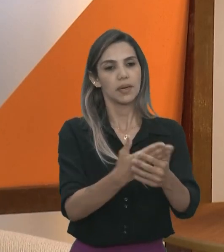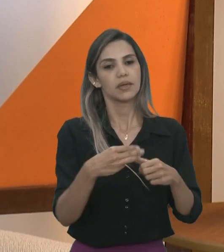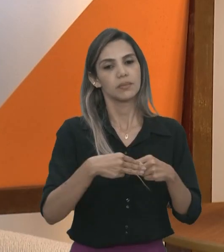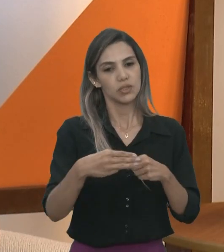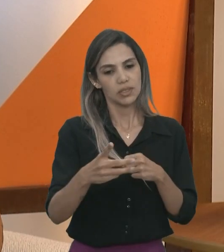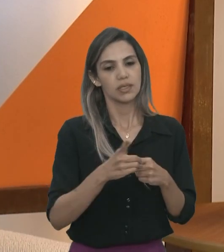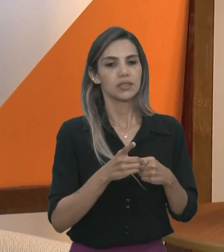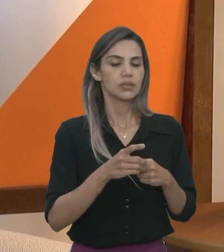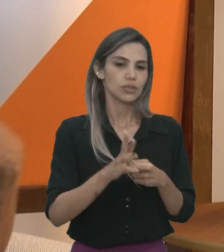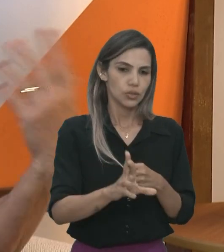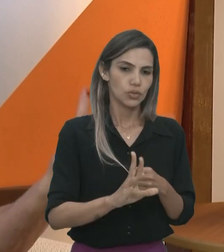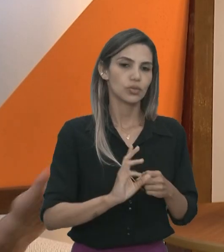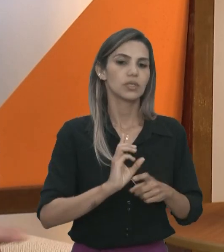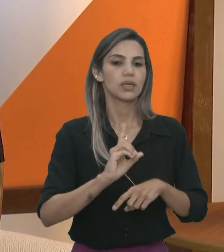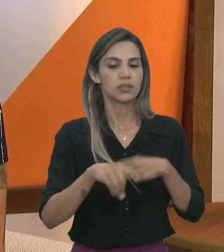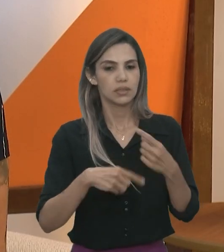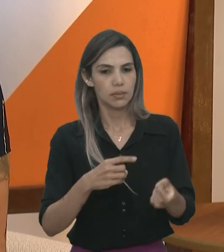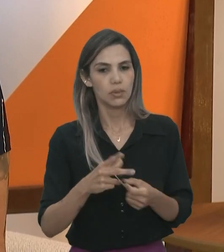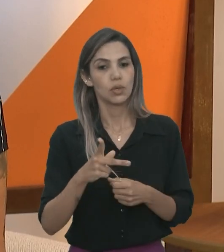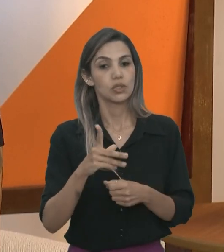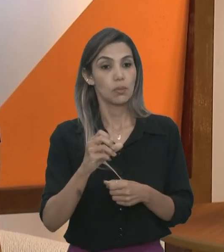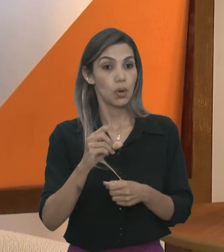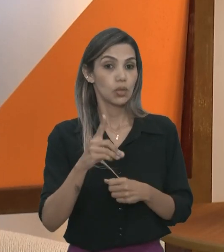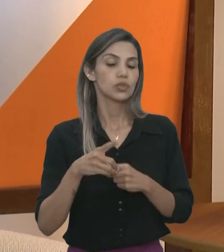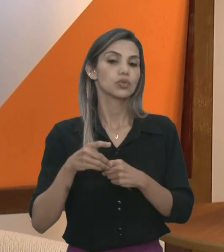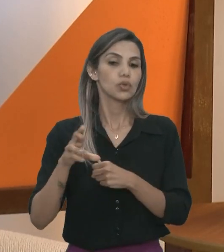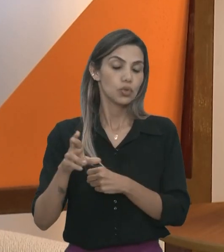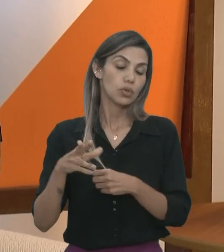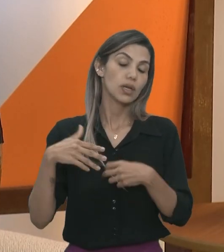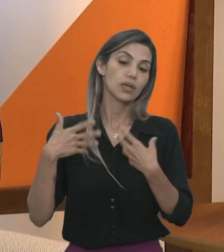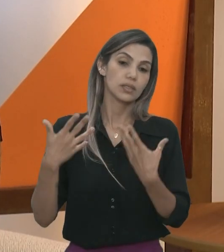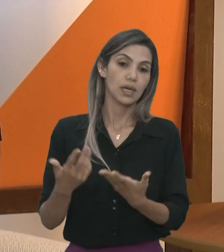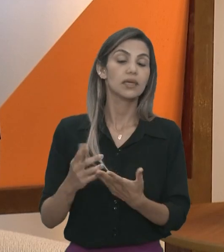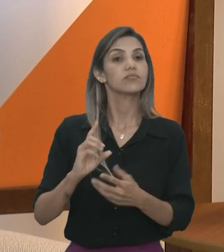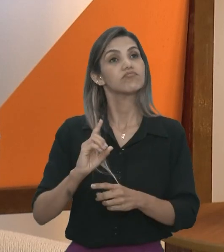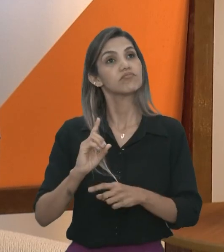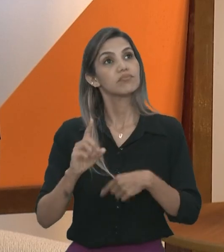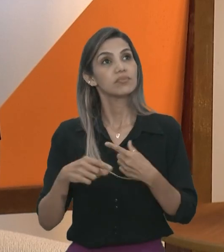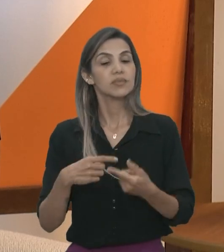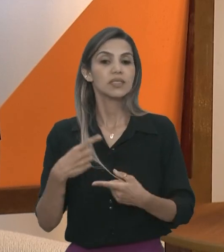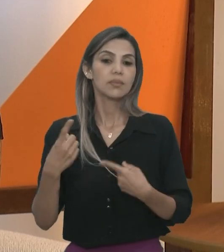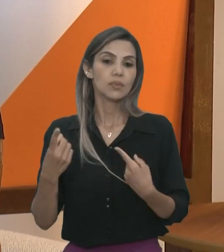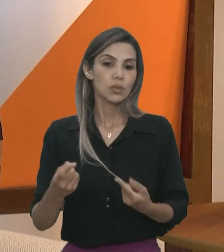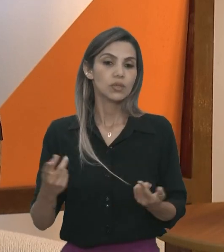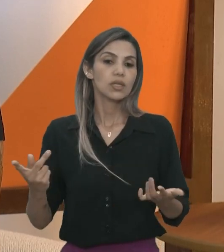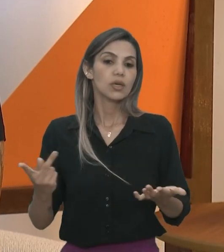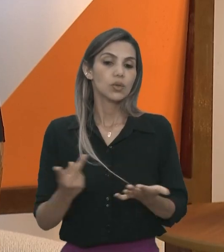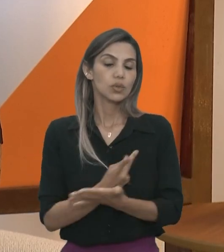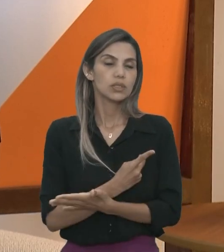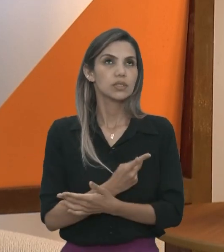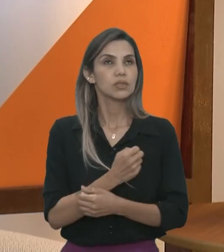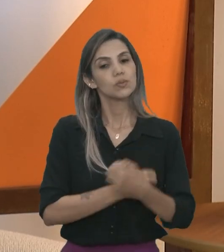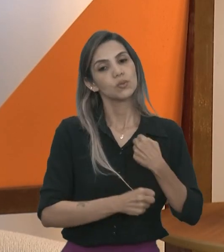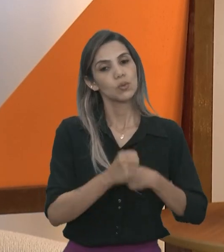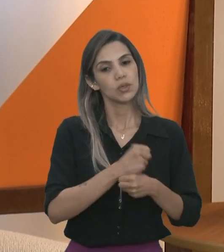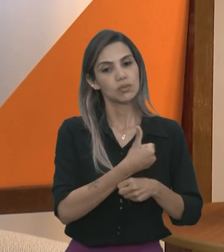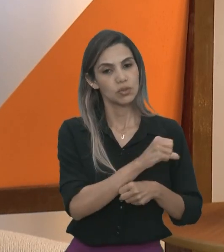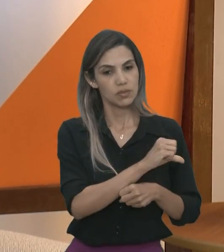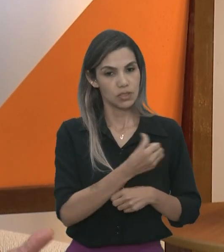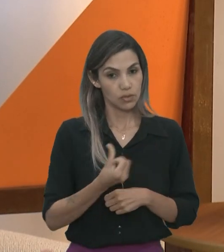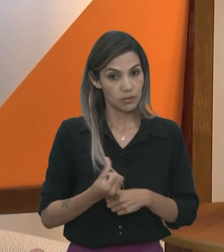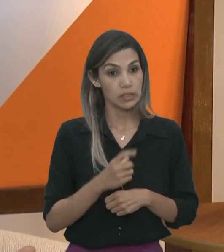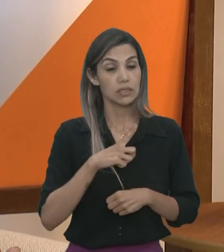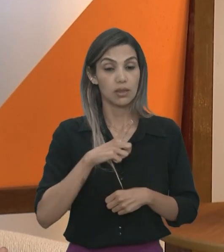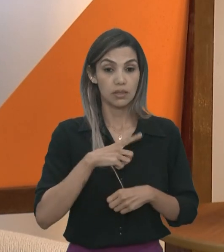mestrado, doutorado, depois pós-doutorado. E eu tive a felicidade de, no ano de 96, abrir